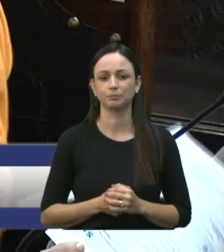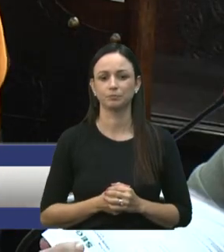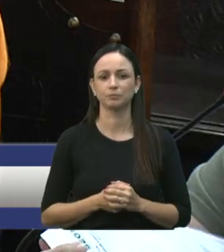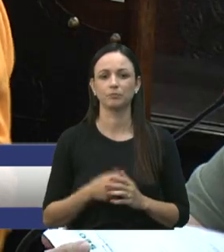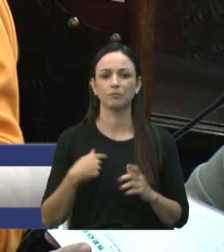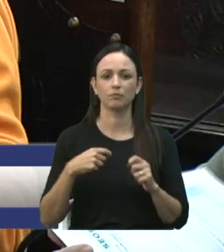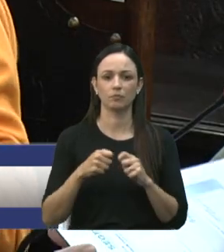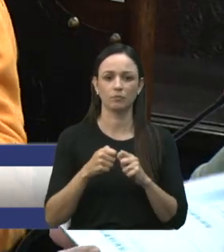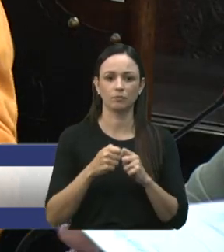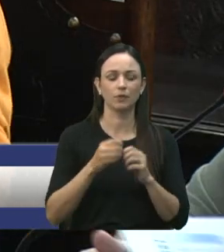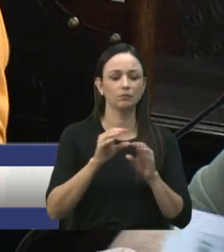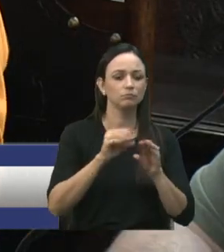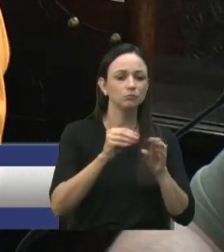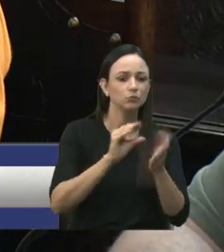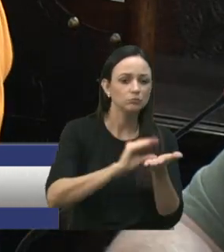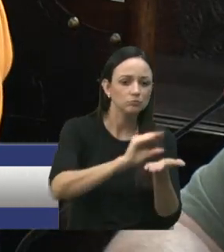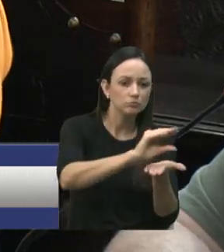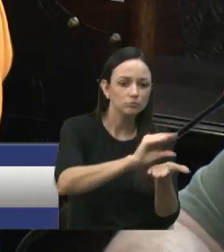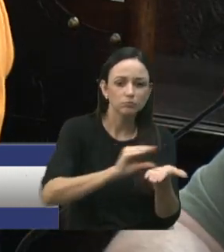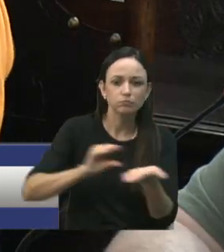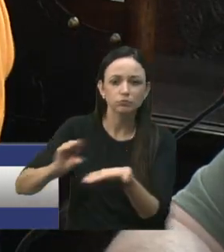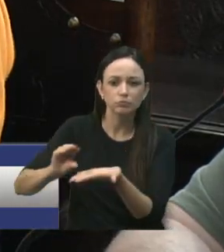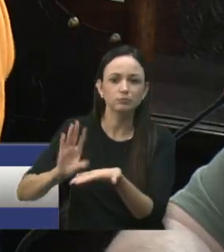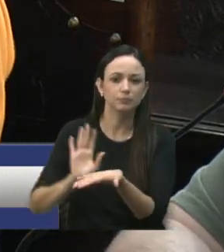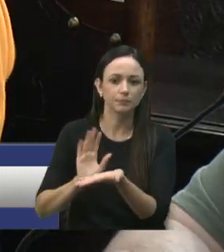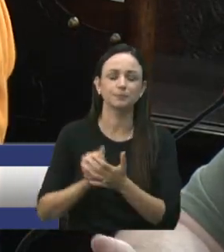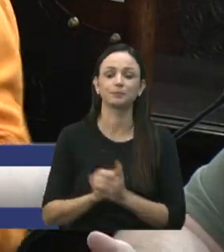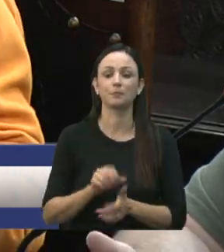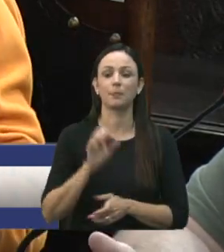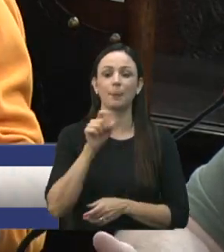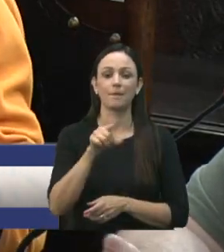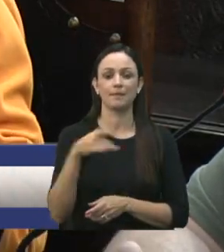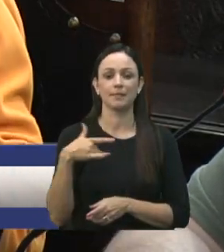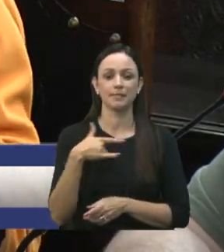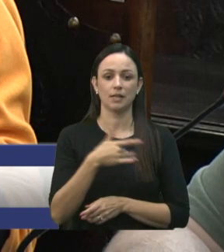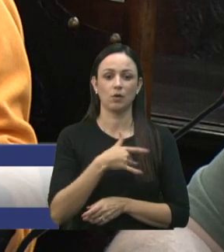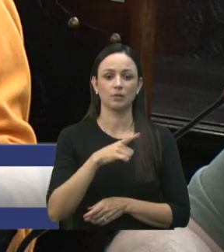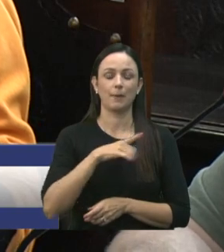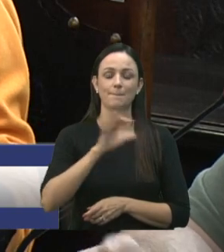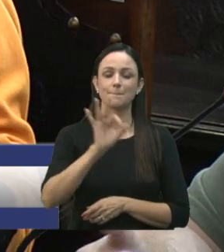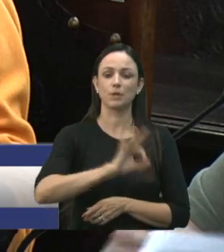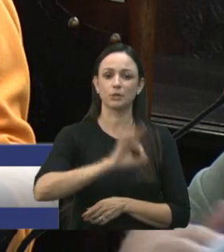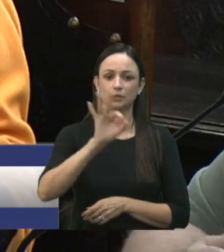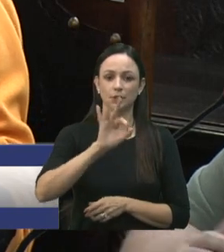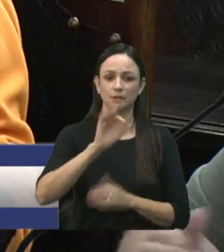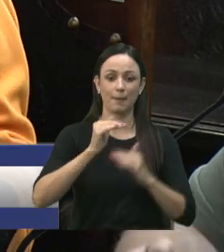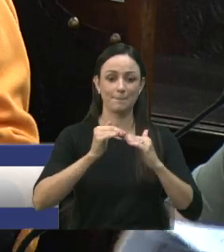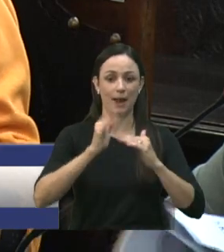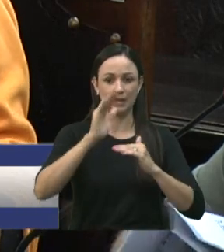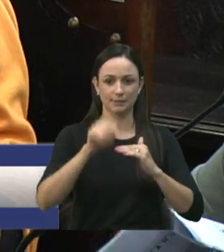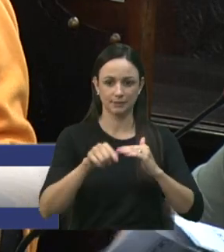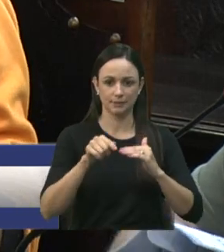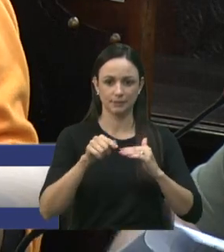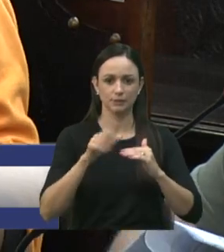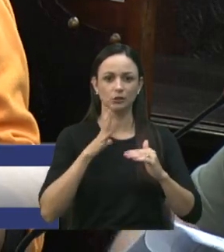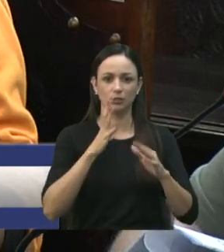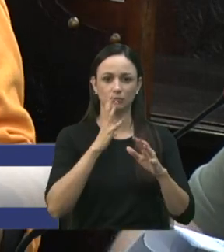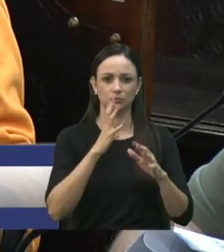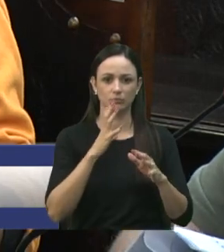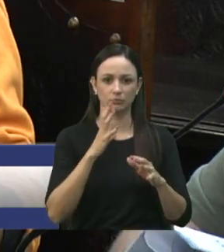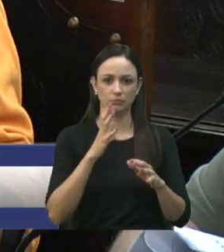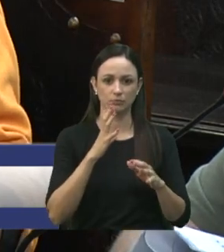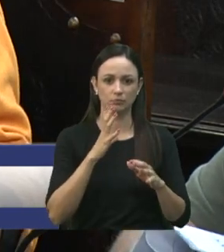esse remanejo. Mas no caso aqui, já que a saúde está com um percentual a mais aqui, ela já está computando, a mais